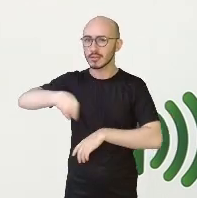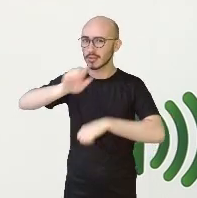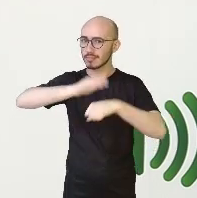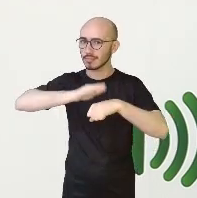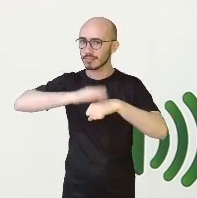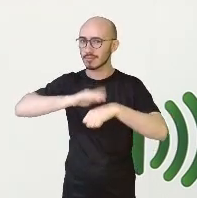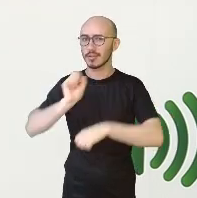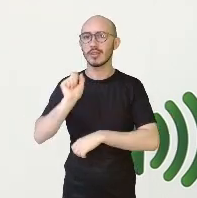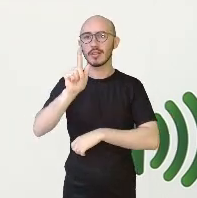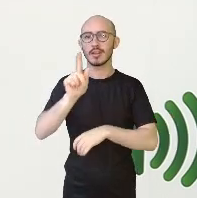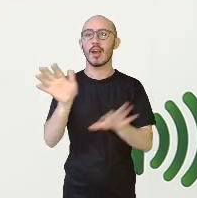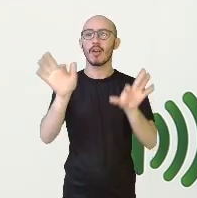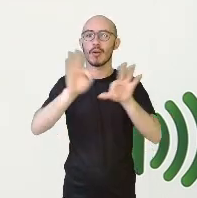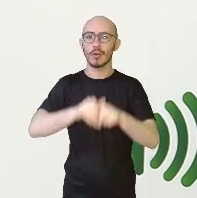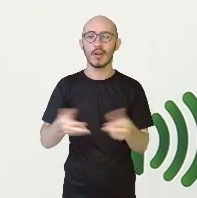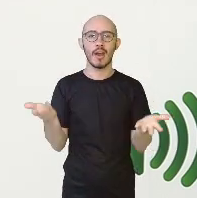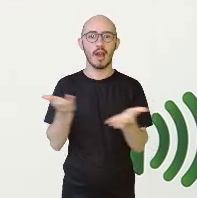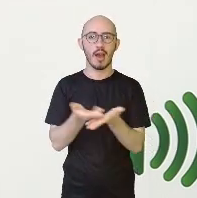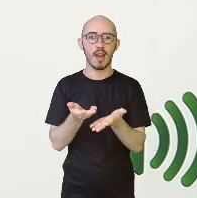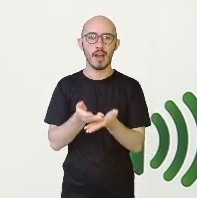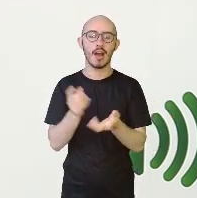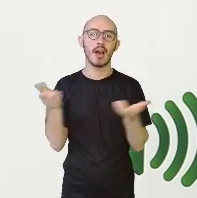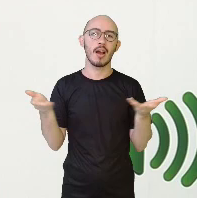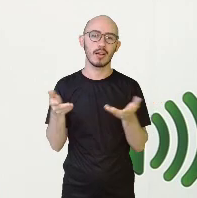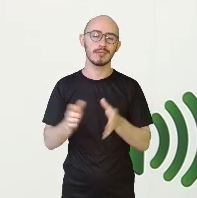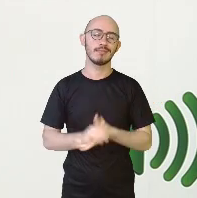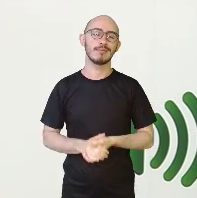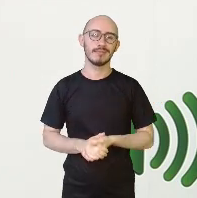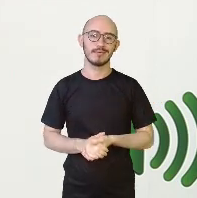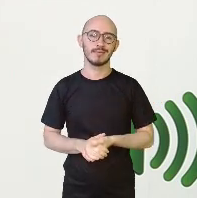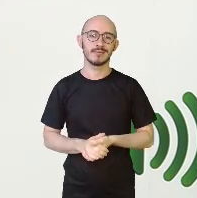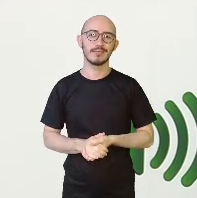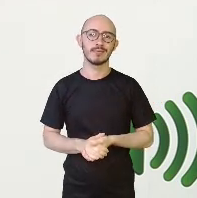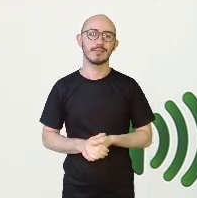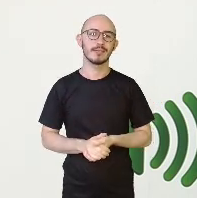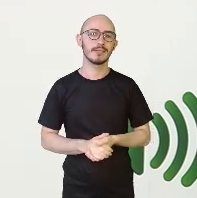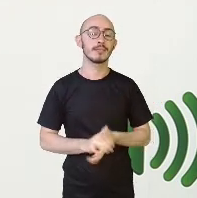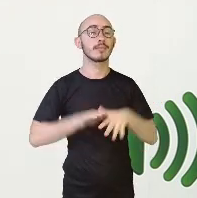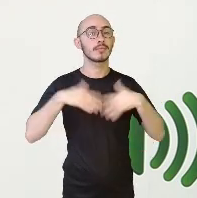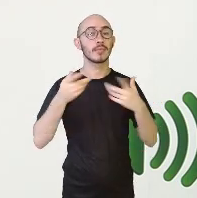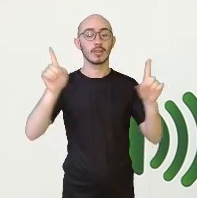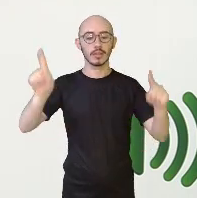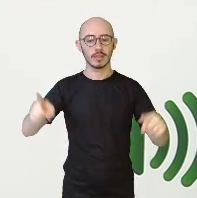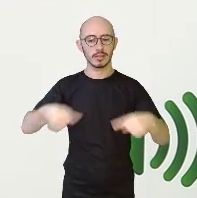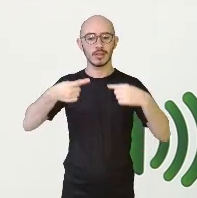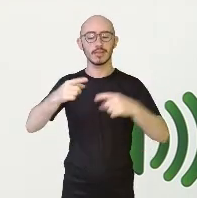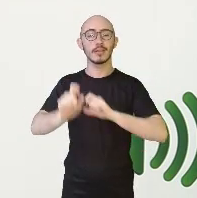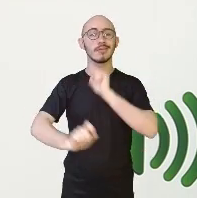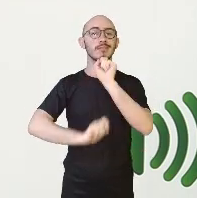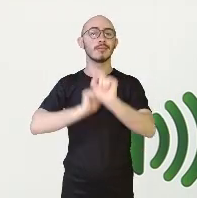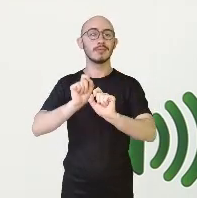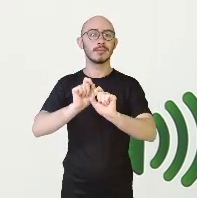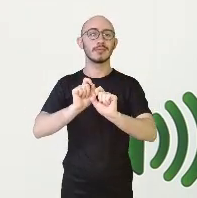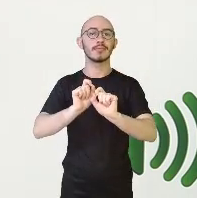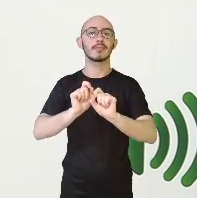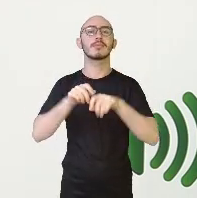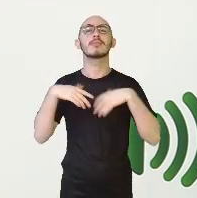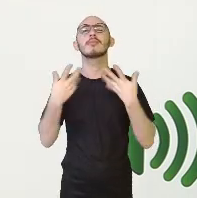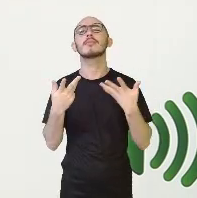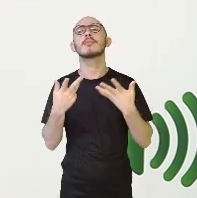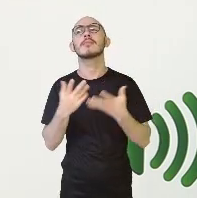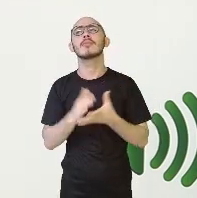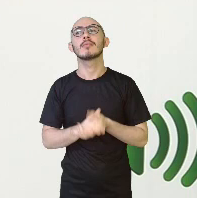gente encerrar esse momento, para a gente encerrar a aula de hoje. O desafio que eu deixo para vocês é o seguinte: